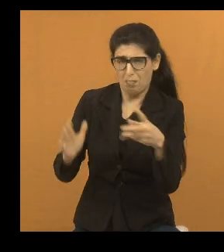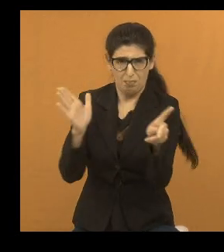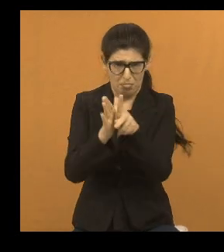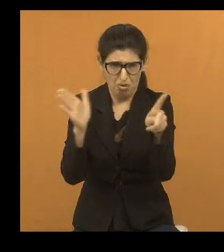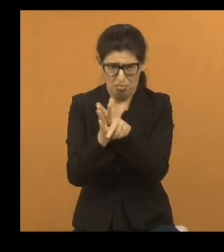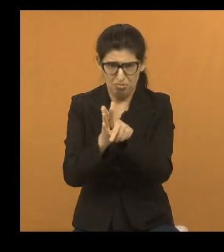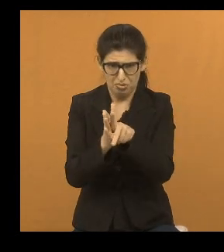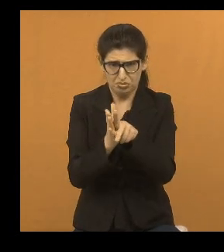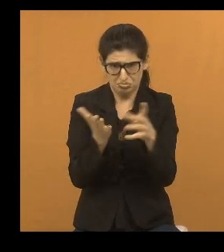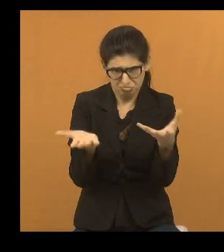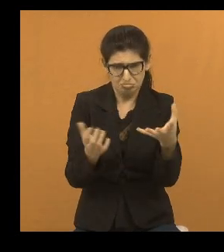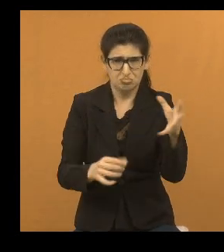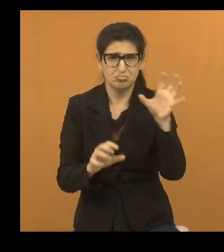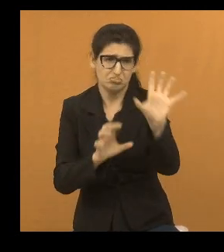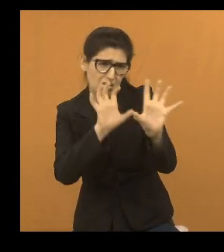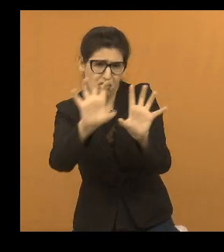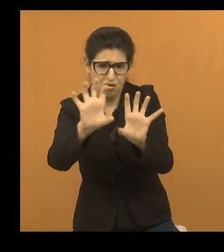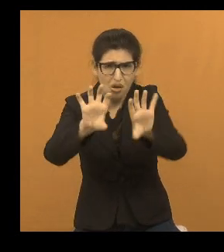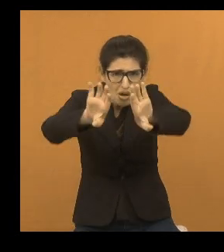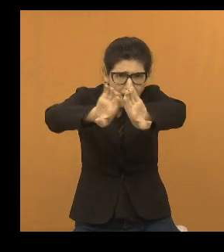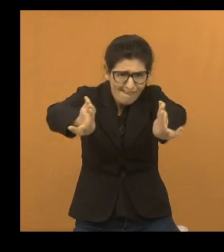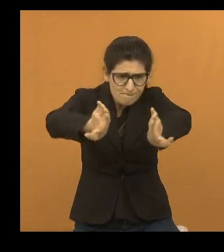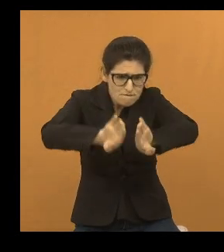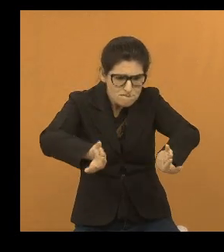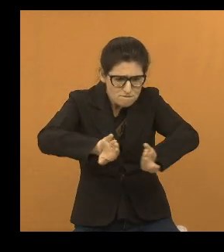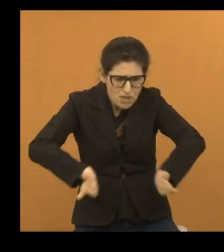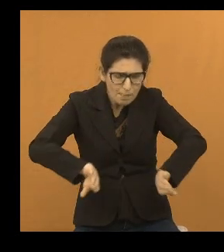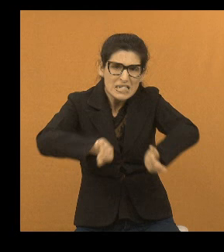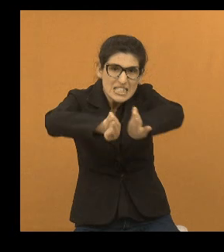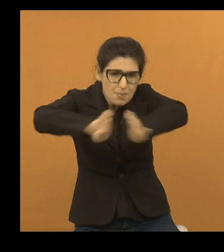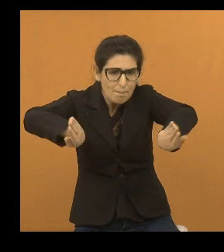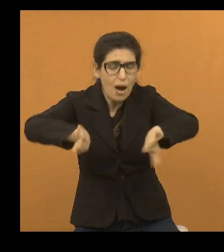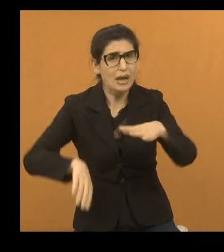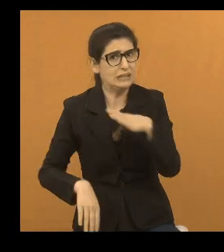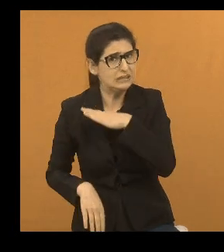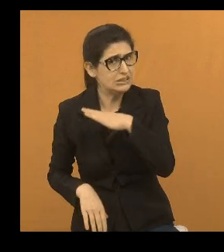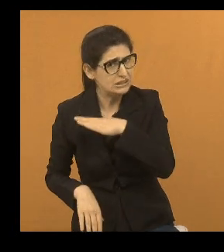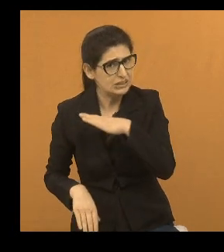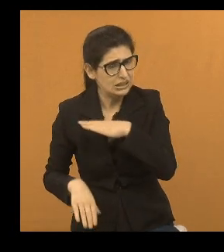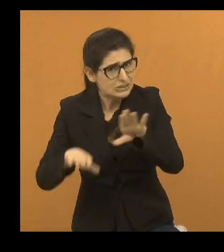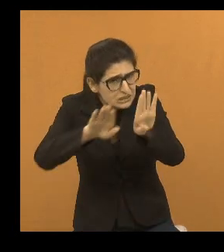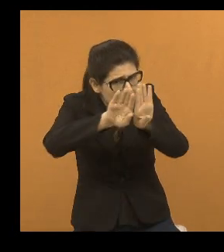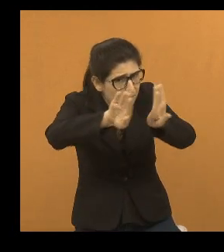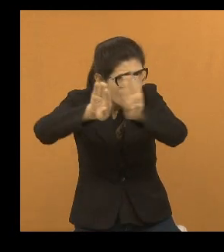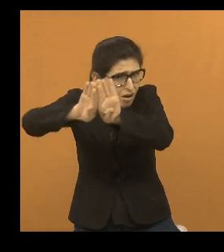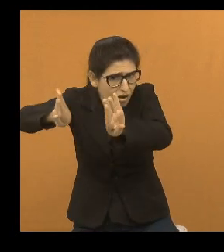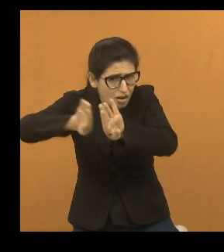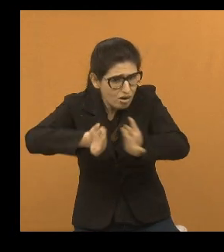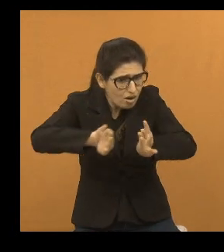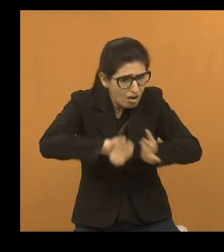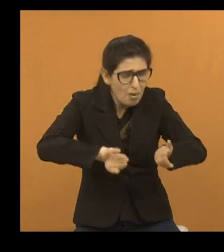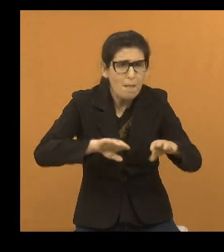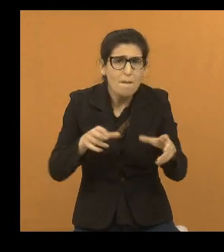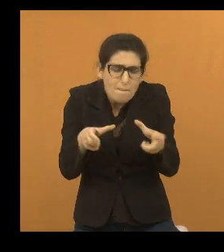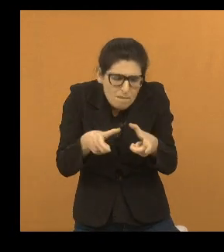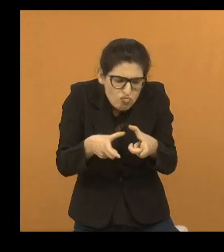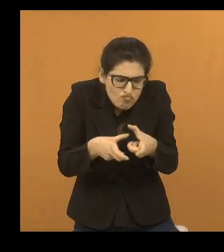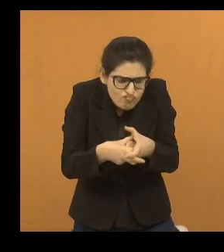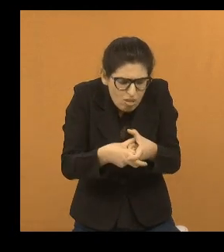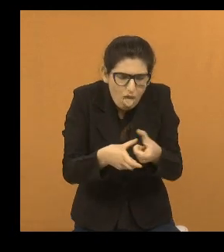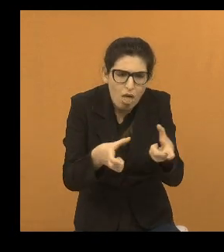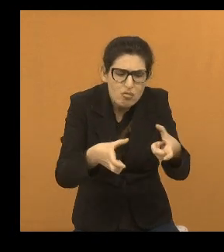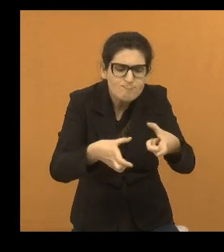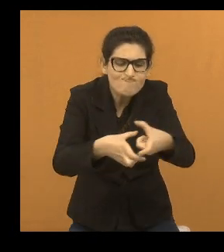dividir aquilo que já é destinação urbana em outras zonas menores, cada uma com sua